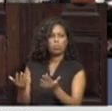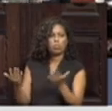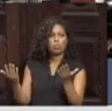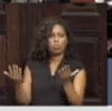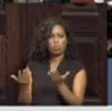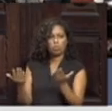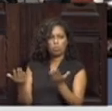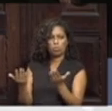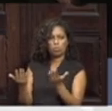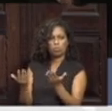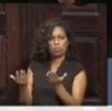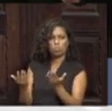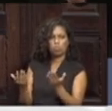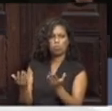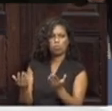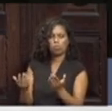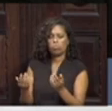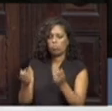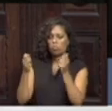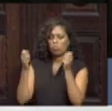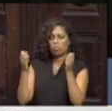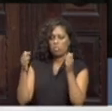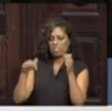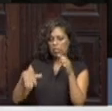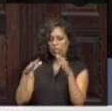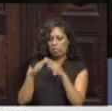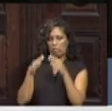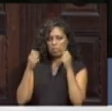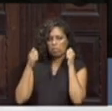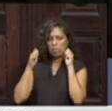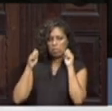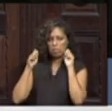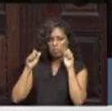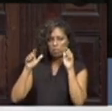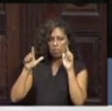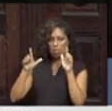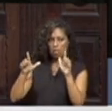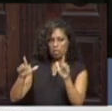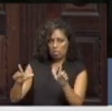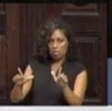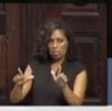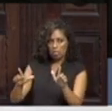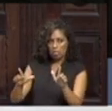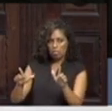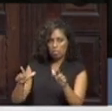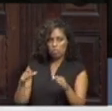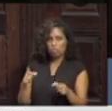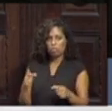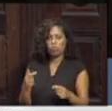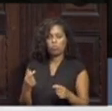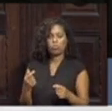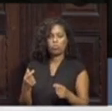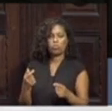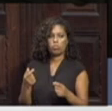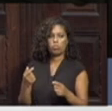estava oficiando o governo do Estado e a Alerj, se referenciando aos nomes apresentados à